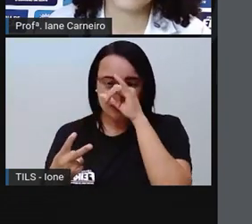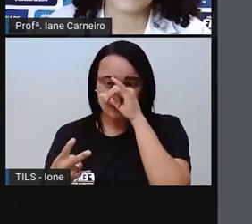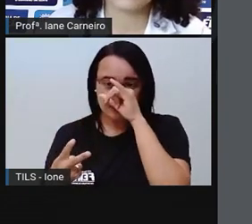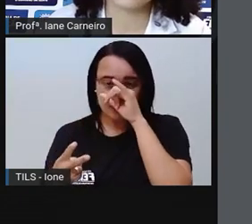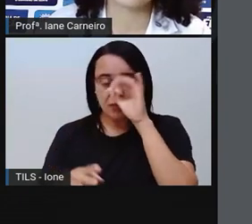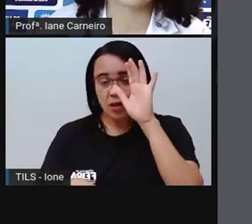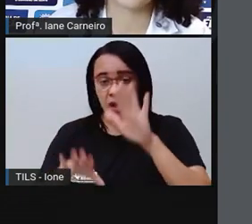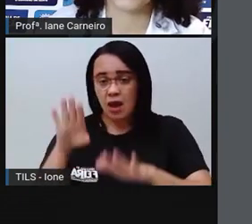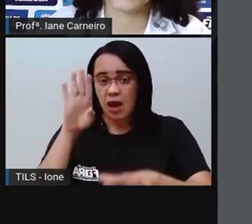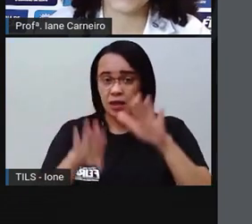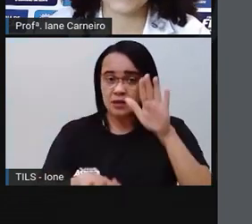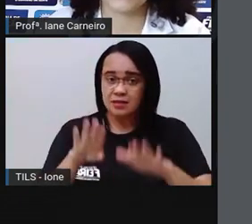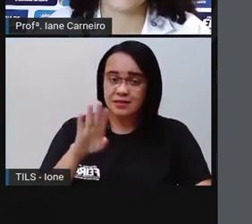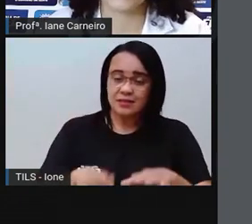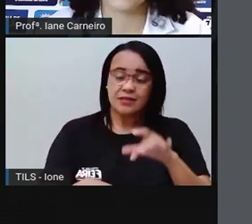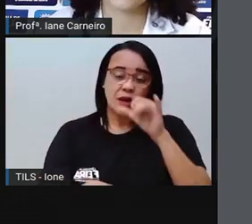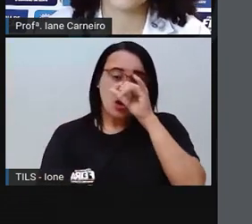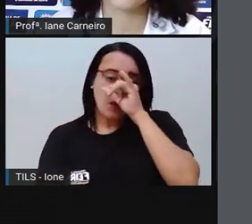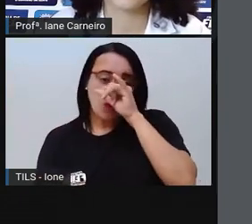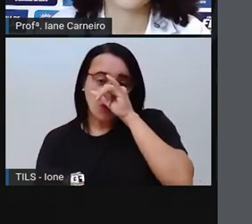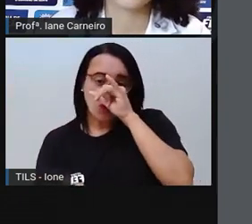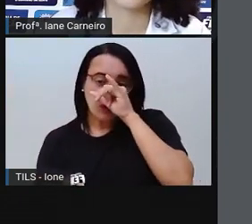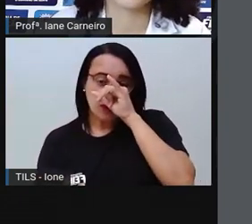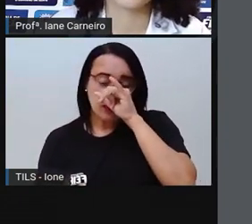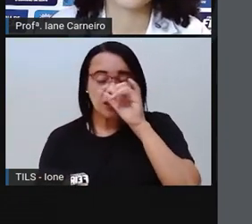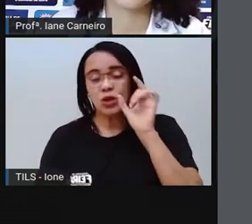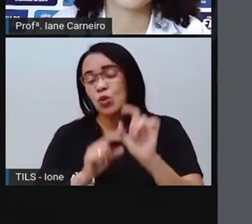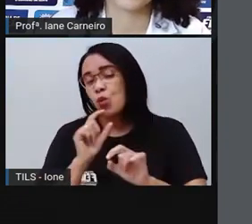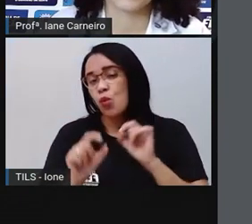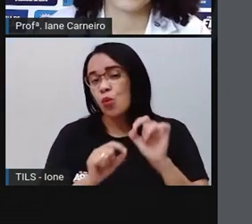Às vezes, os porquinhos